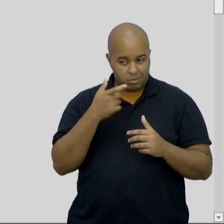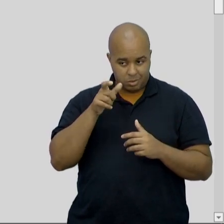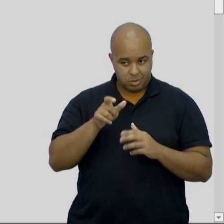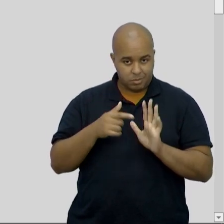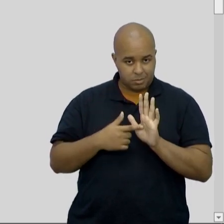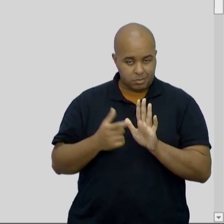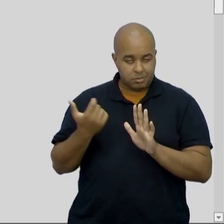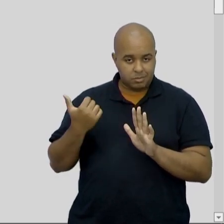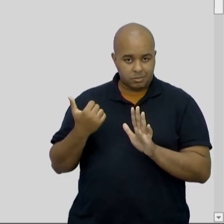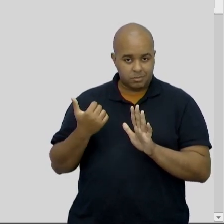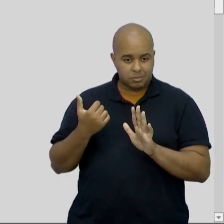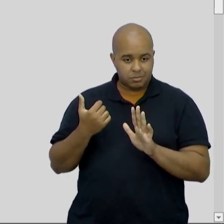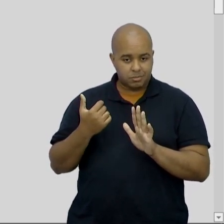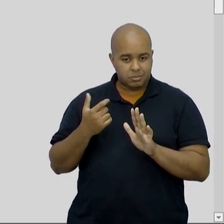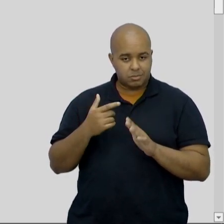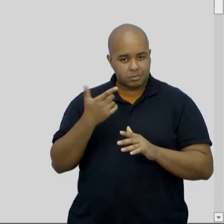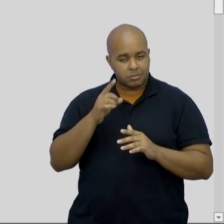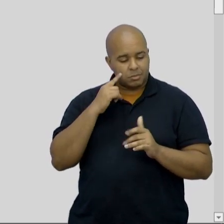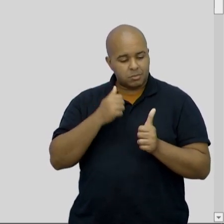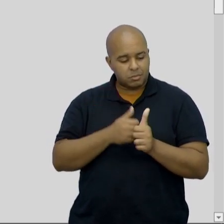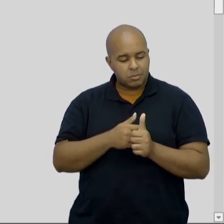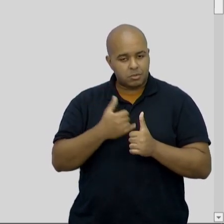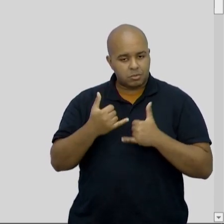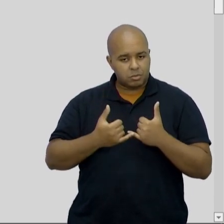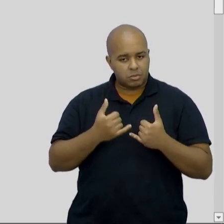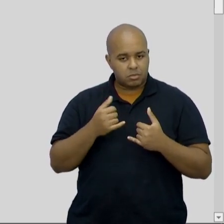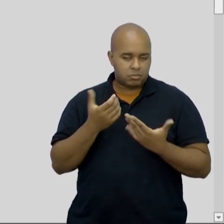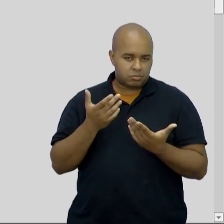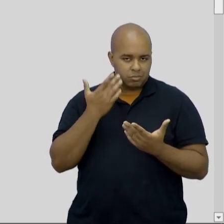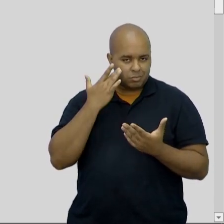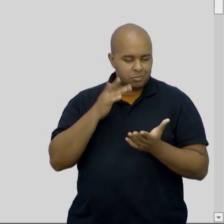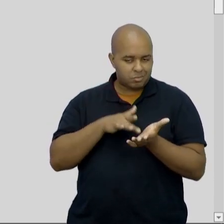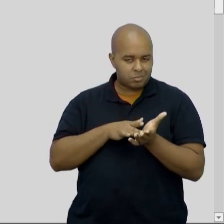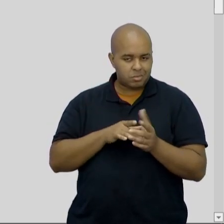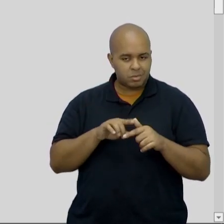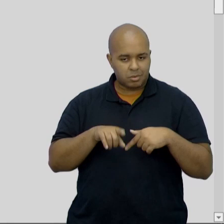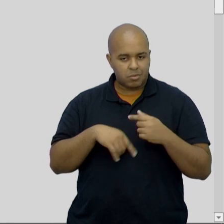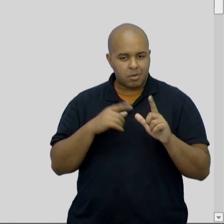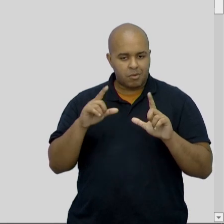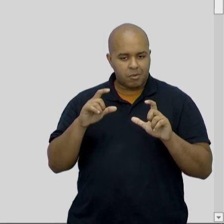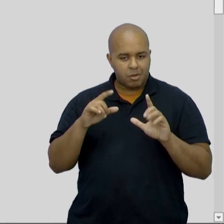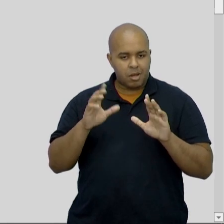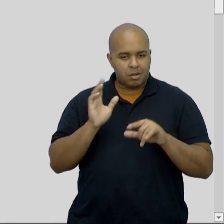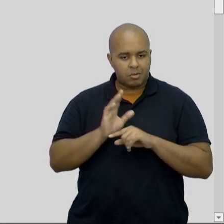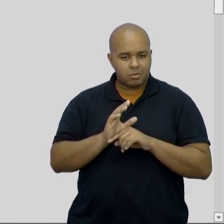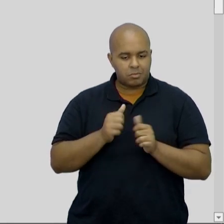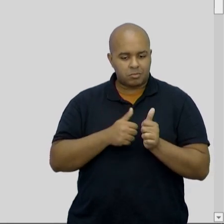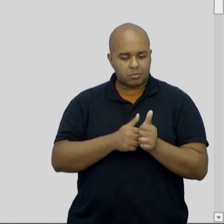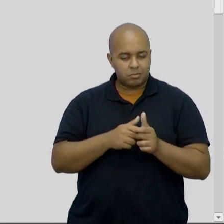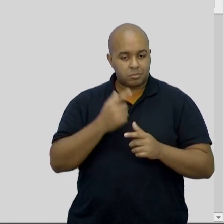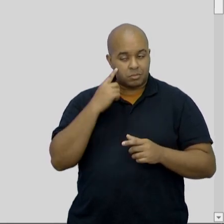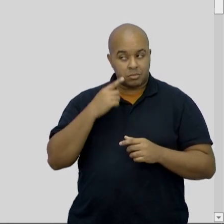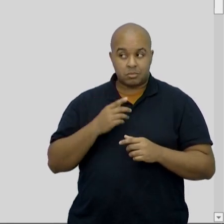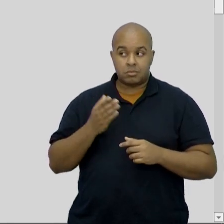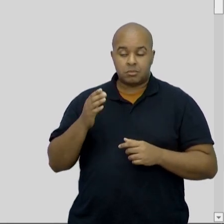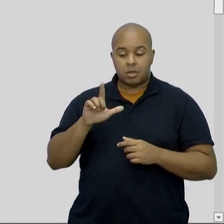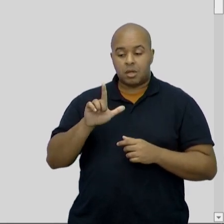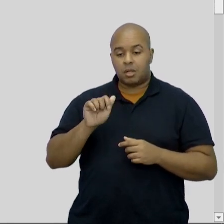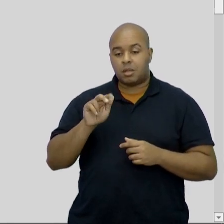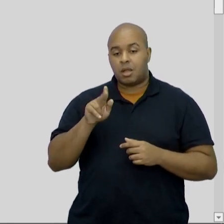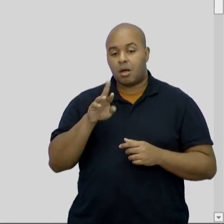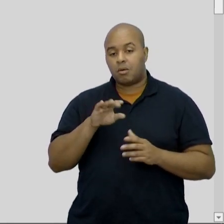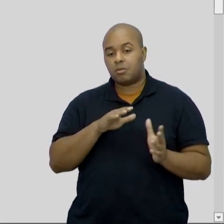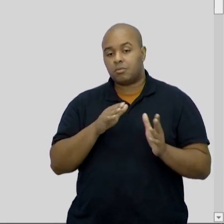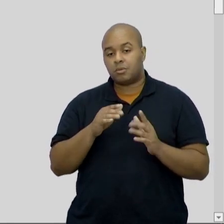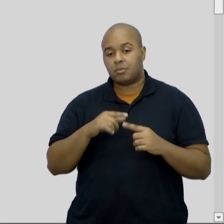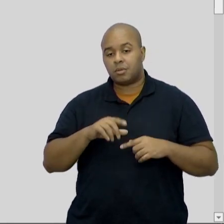exemplo aqui com um jogador fictício e uma imagem que ajuda a guiar o exemplo. Então, Laura, à